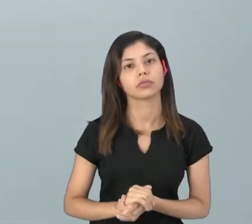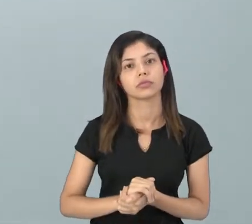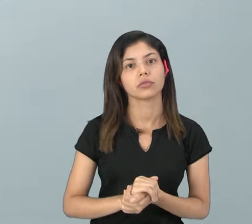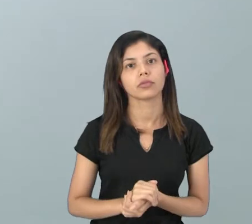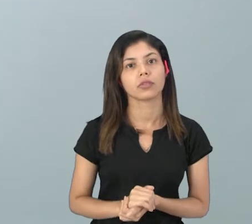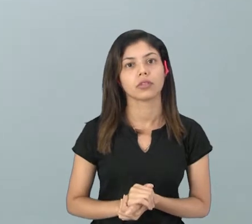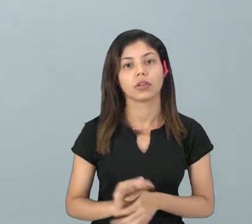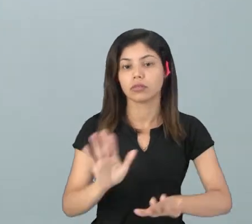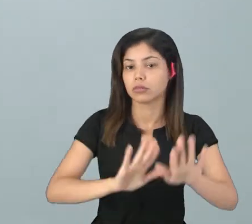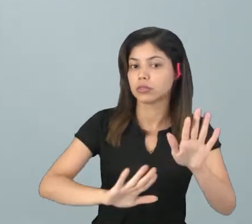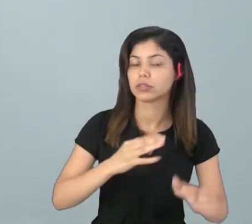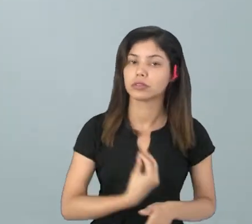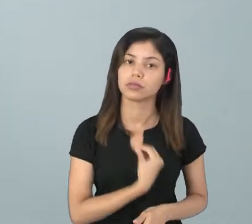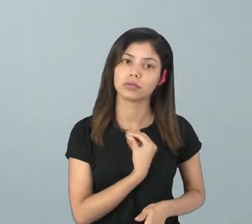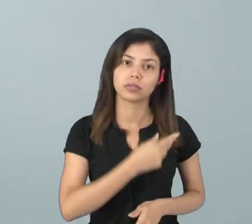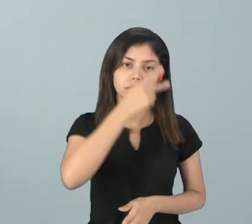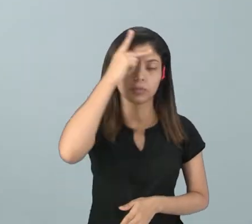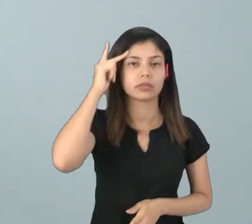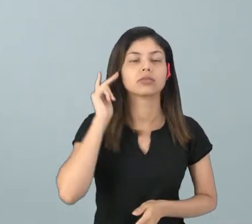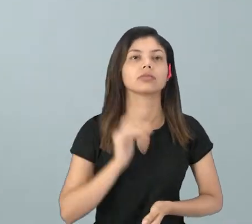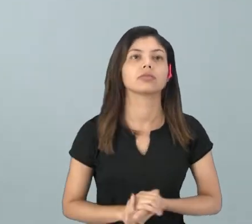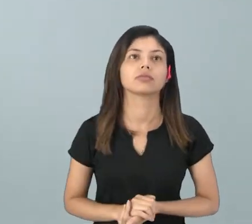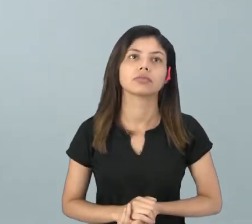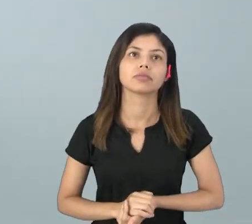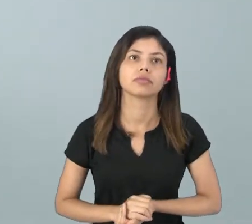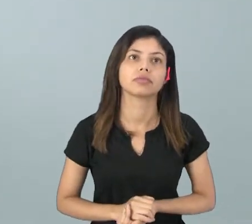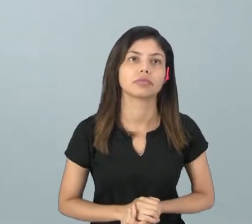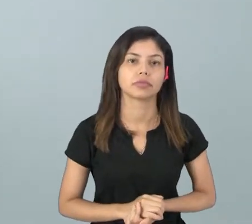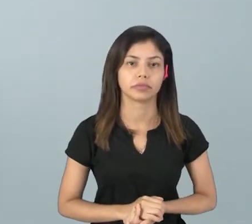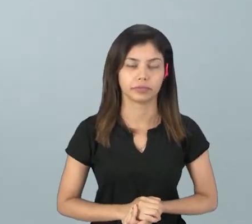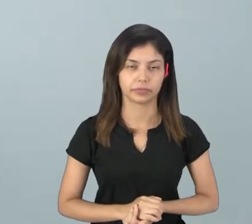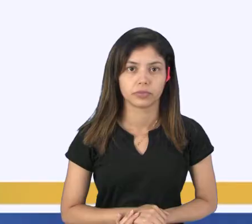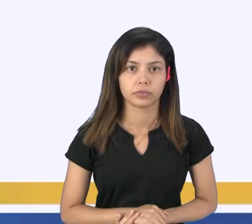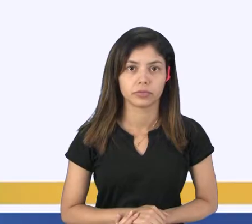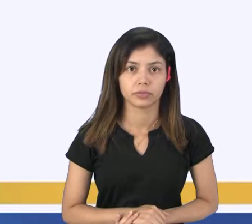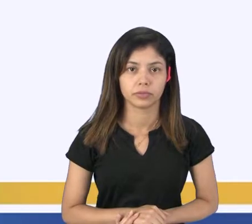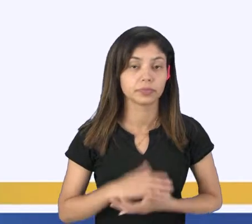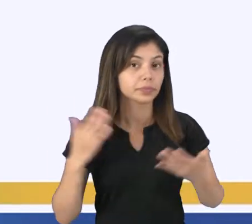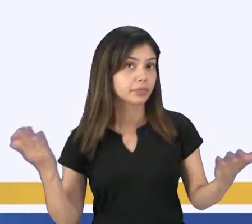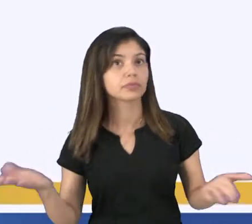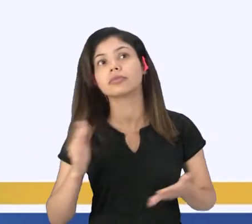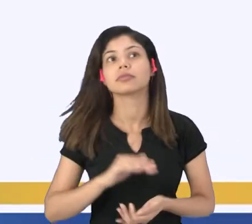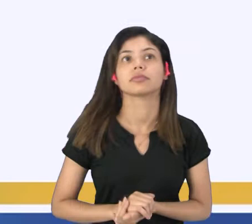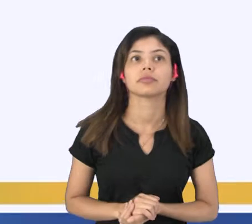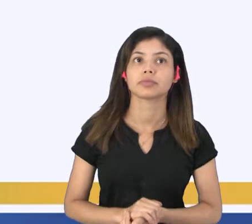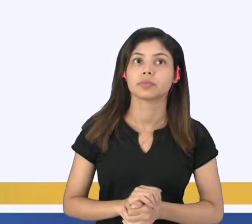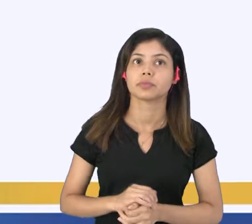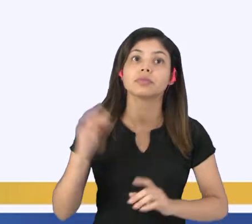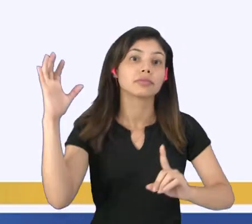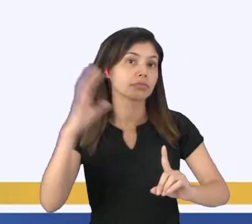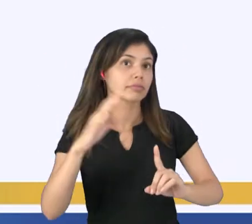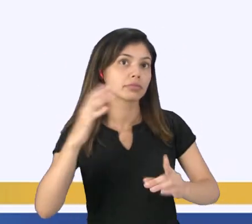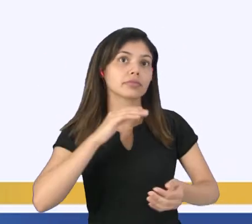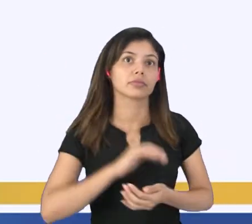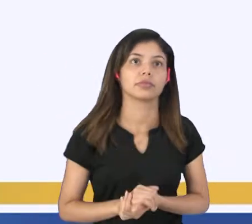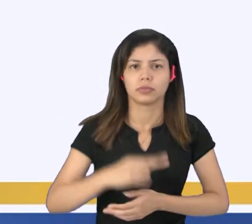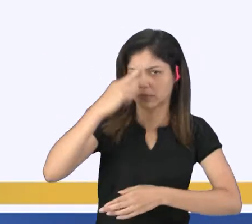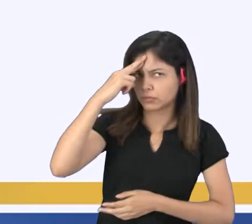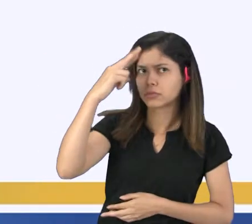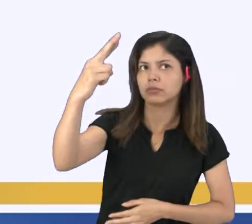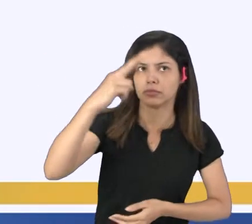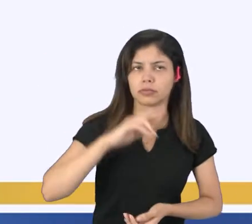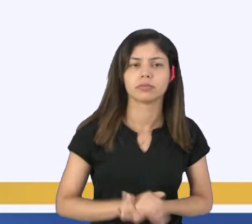das pessoas, não notícias falsas, caluniosas, né? Então, pessoal, incentivar que as